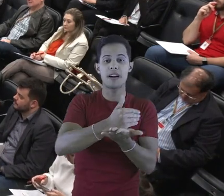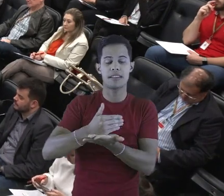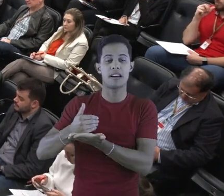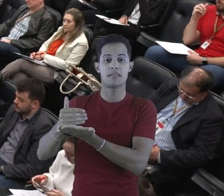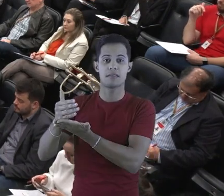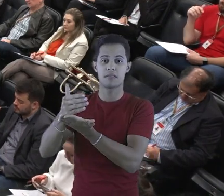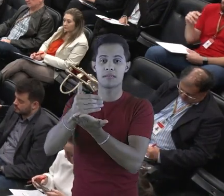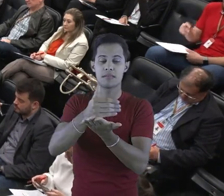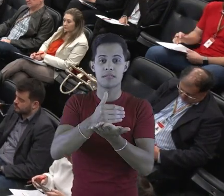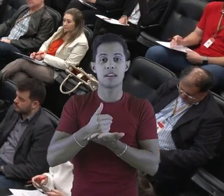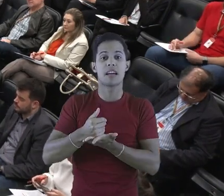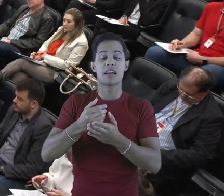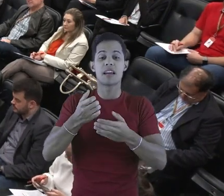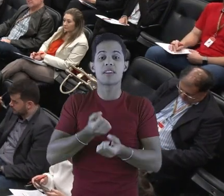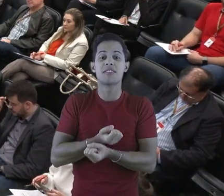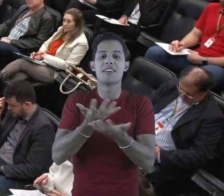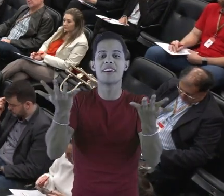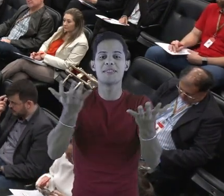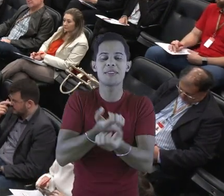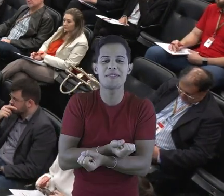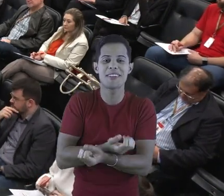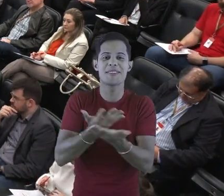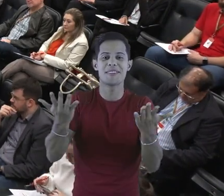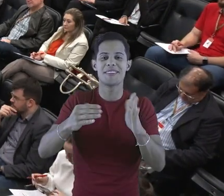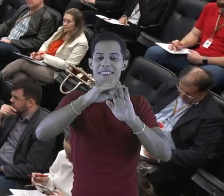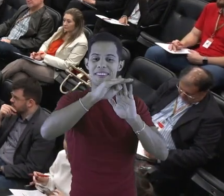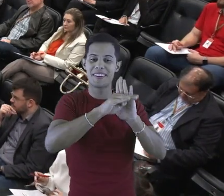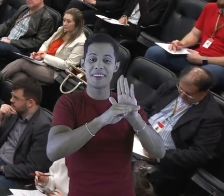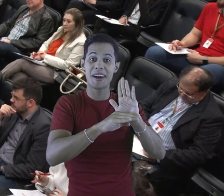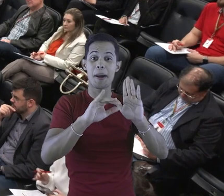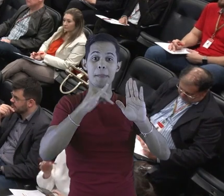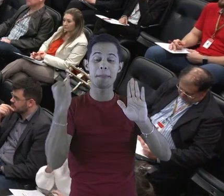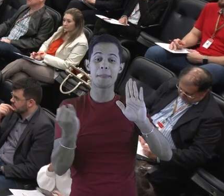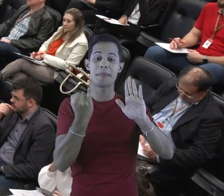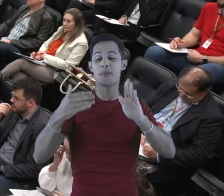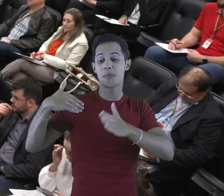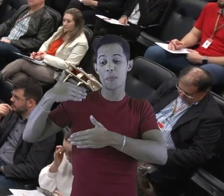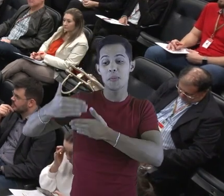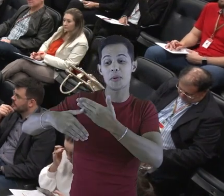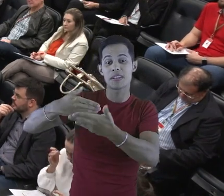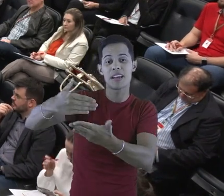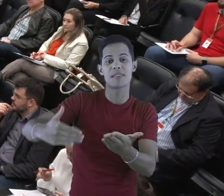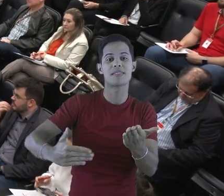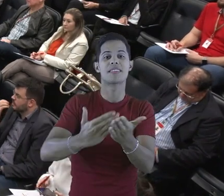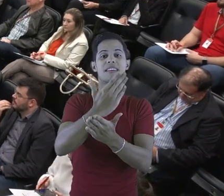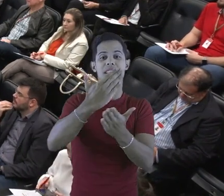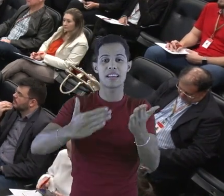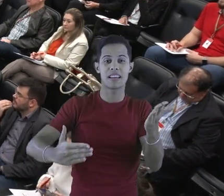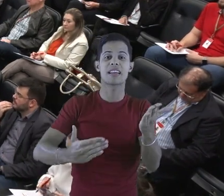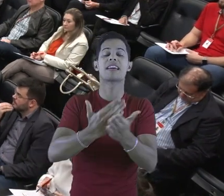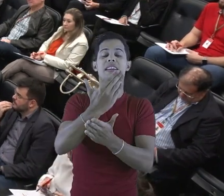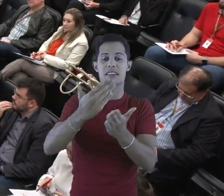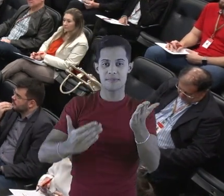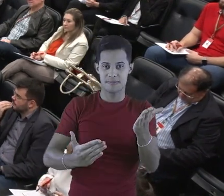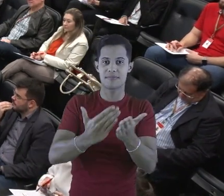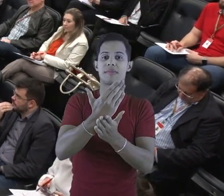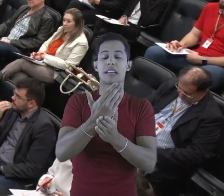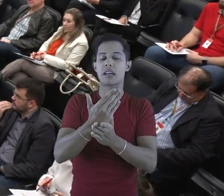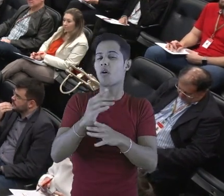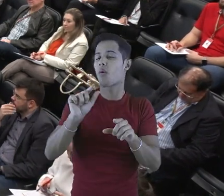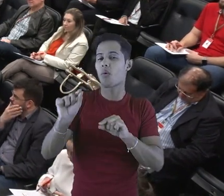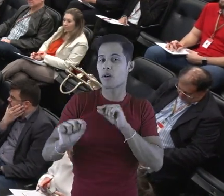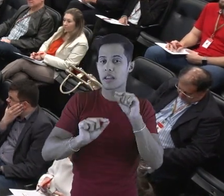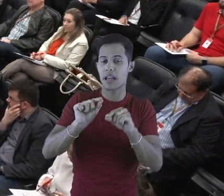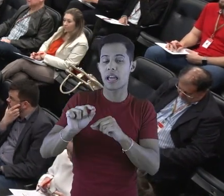tratativas, divulgou a primeira listagem de oito processos sancionatórios que aguardam a conclusão pela agência, dos